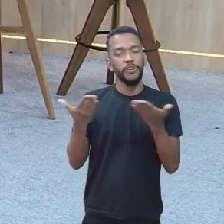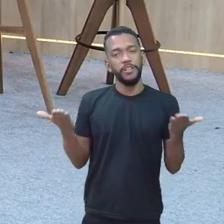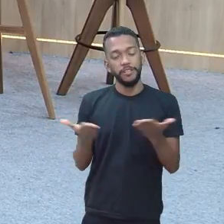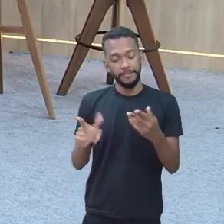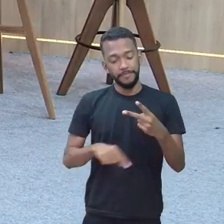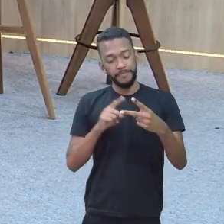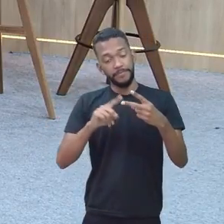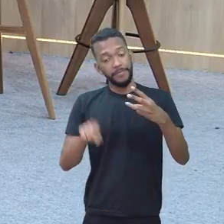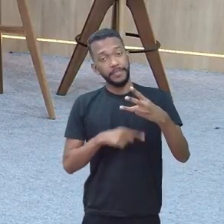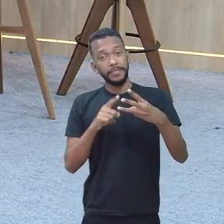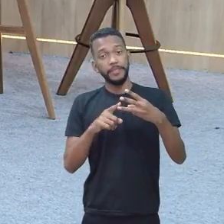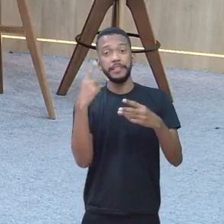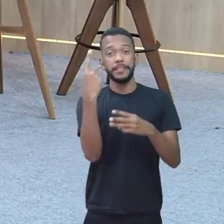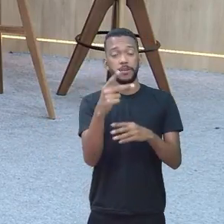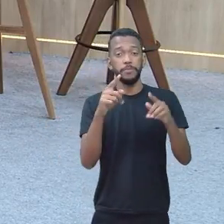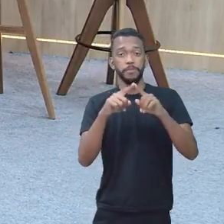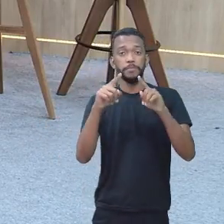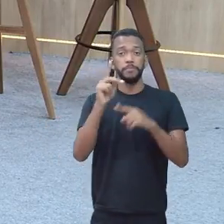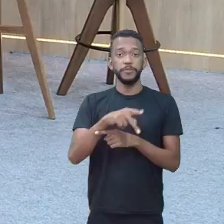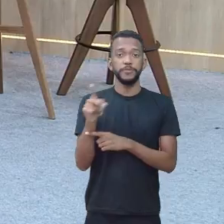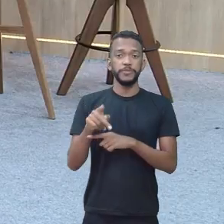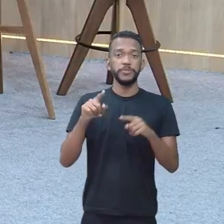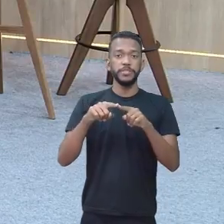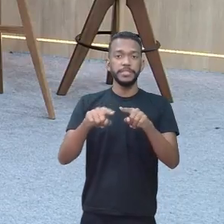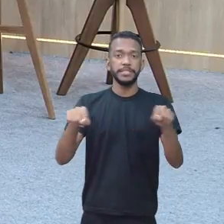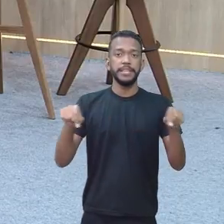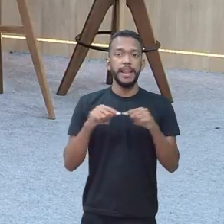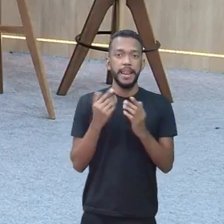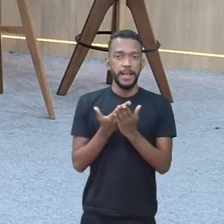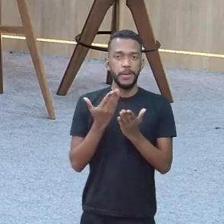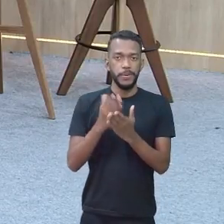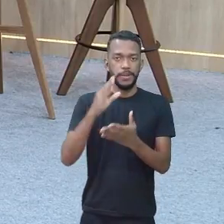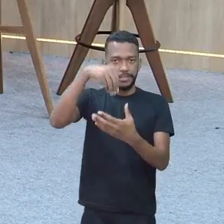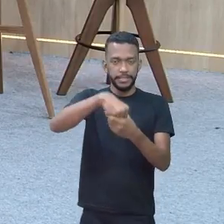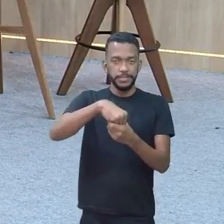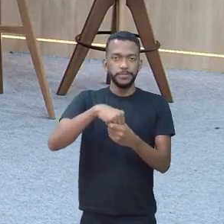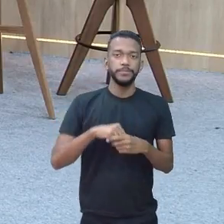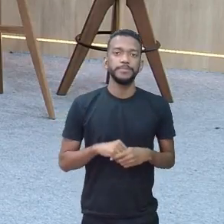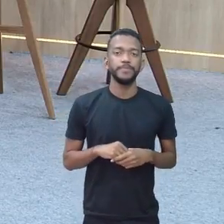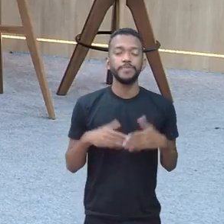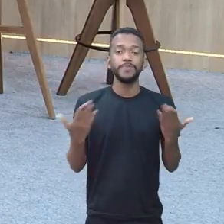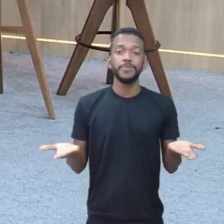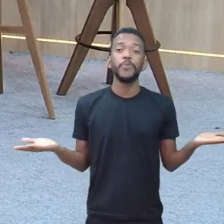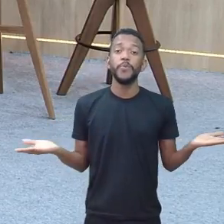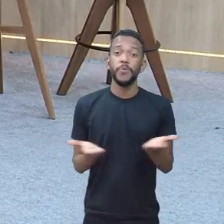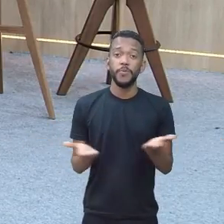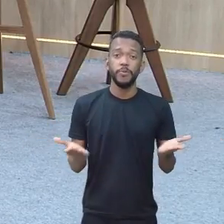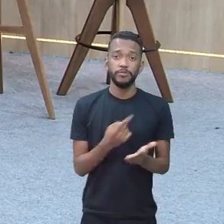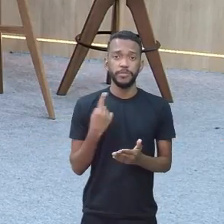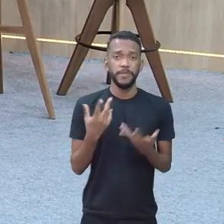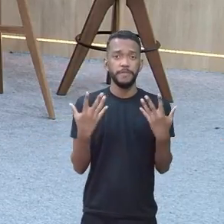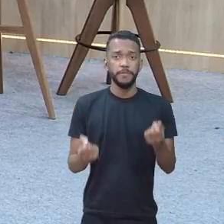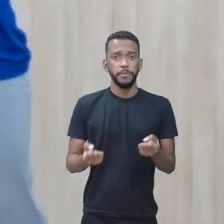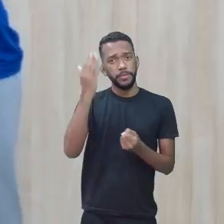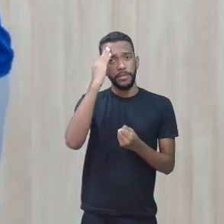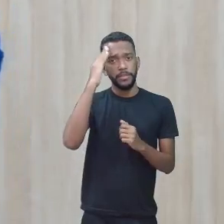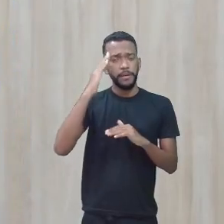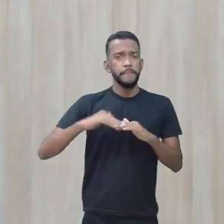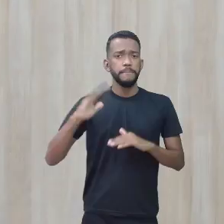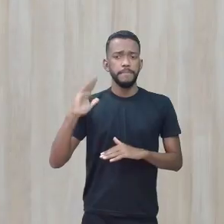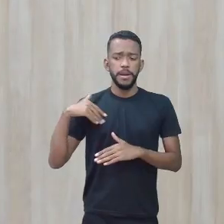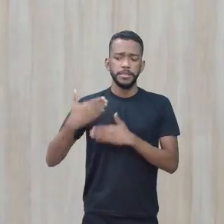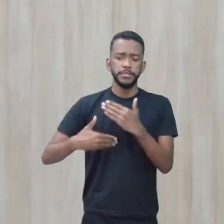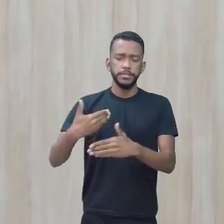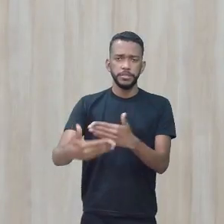seu professor em sala de aula. Ok? Então, hoje a gente vai entender um pouco mais, né,